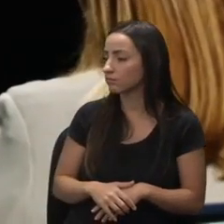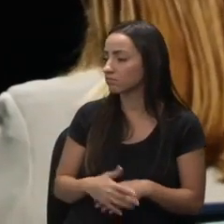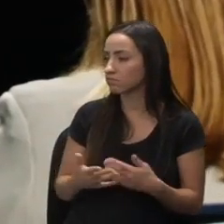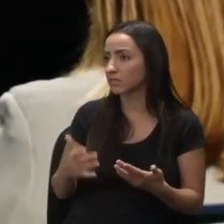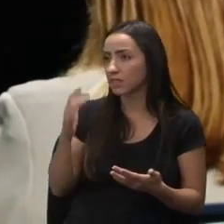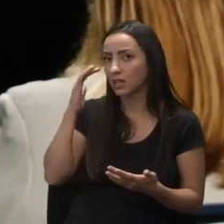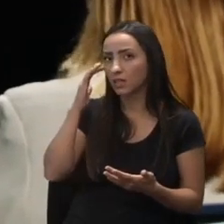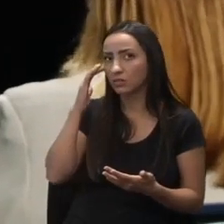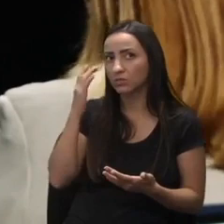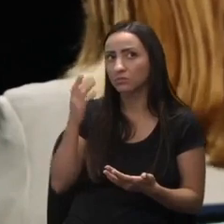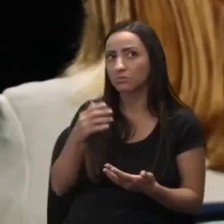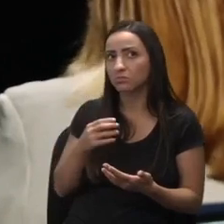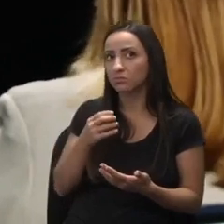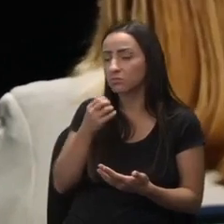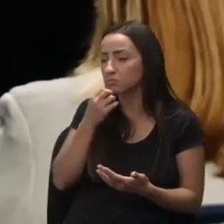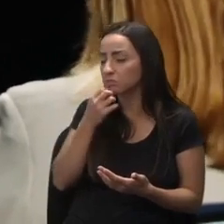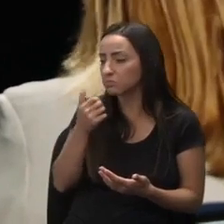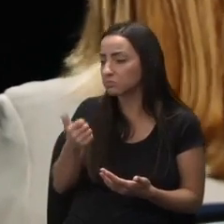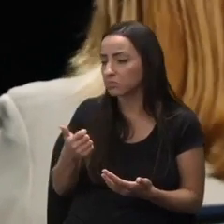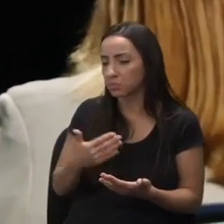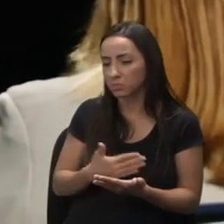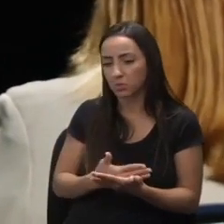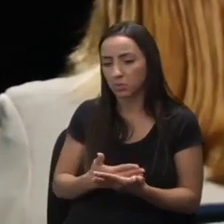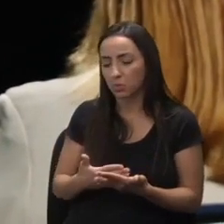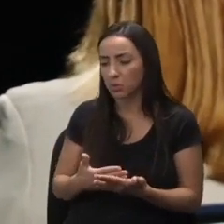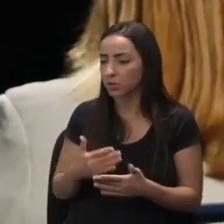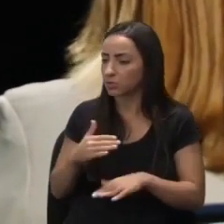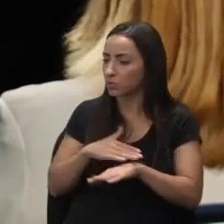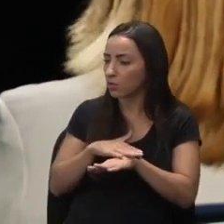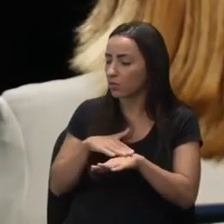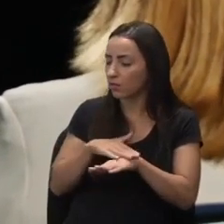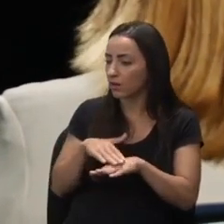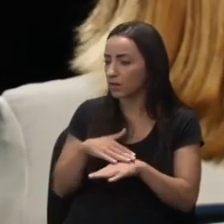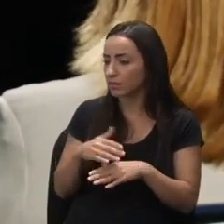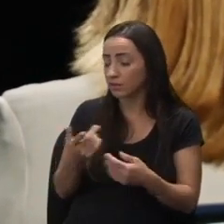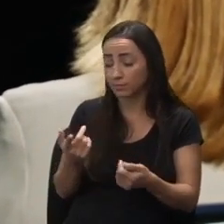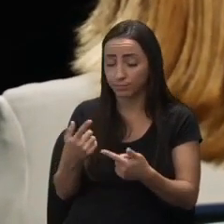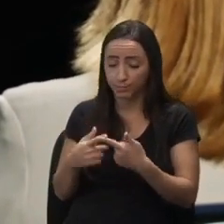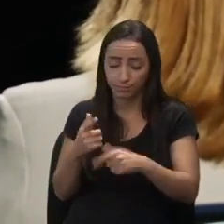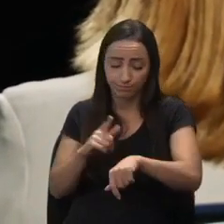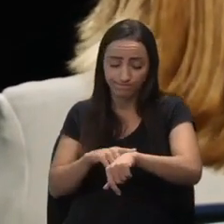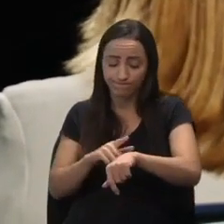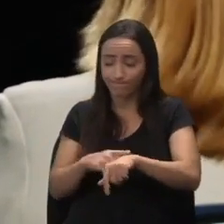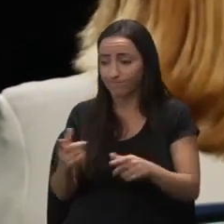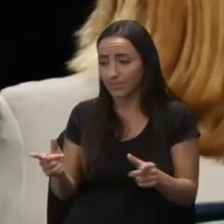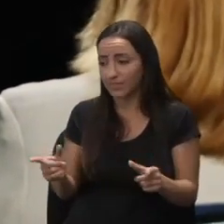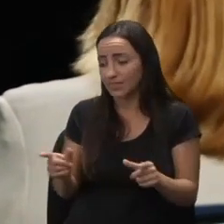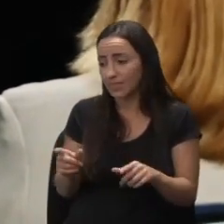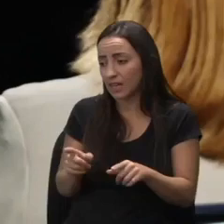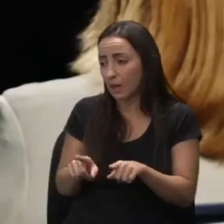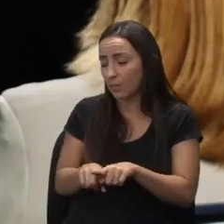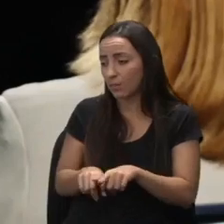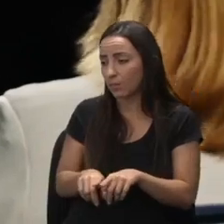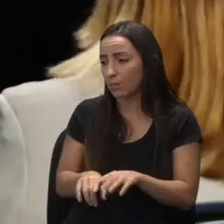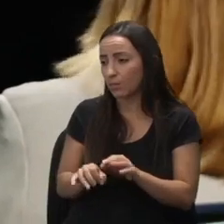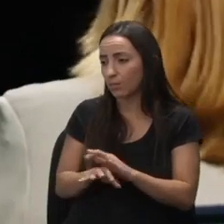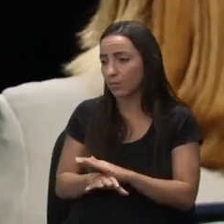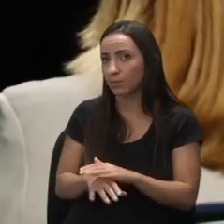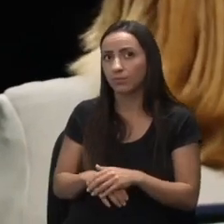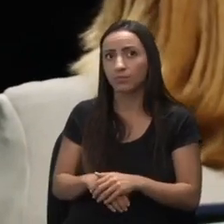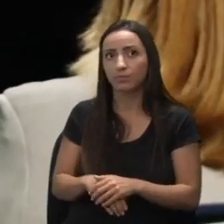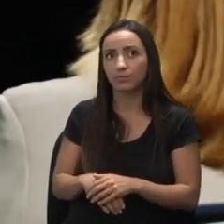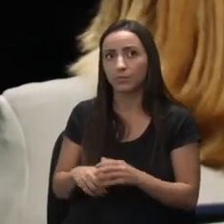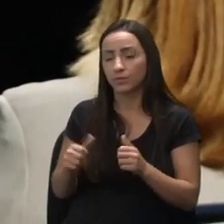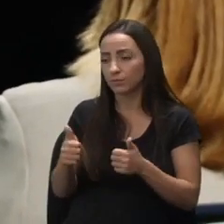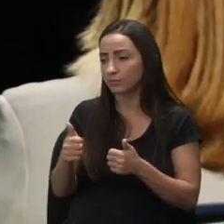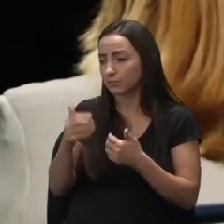que está excelente para esse nosso início de conversa, até porque o nosso tempo acabou para esse primeiro bloco, mas a gente continua o